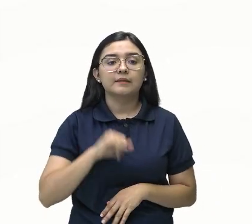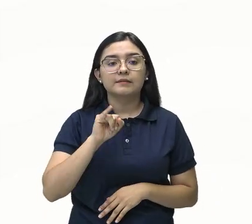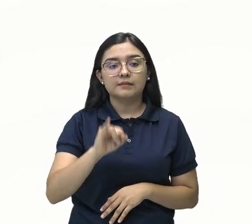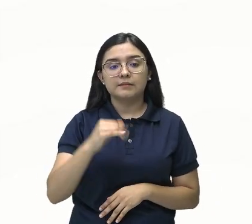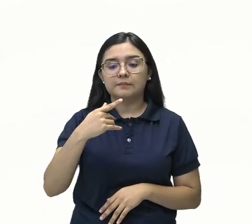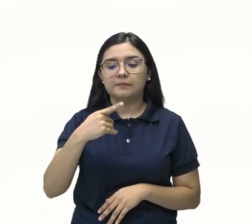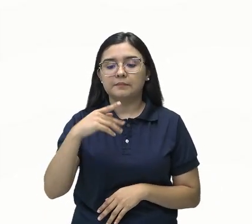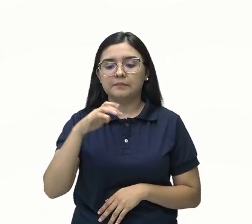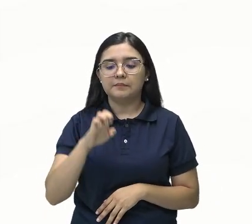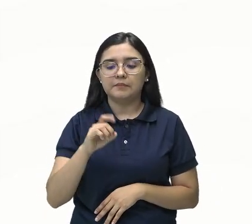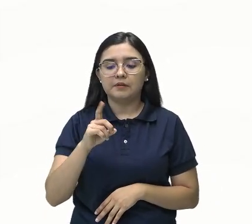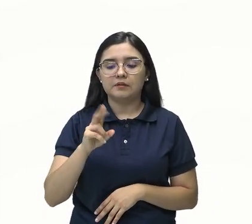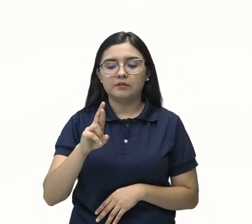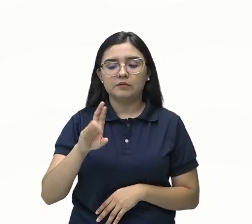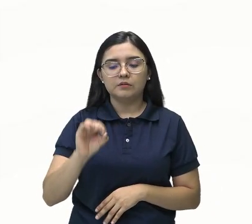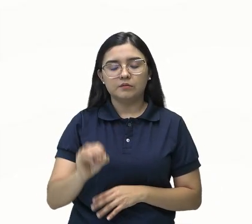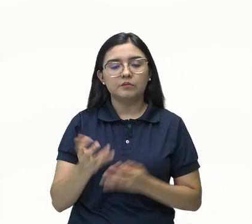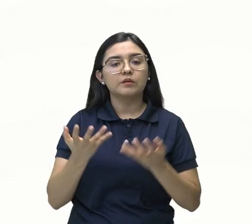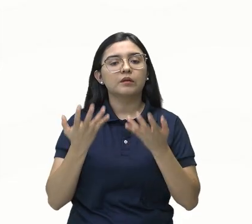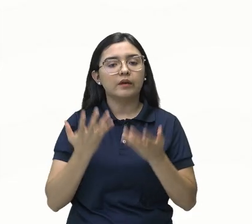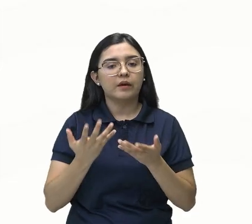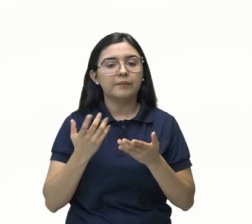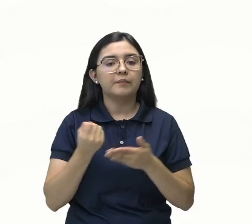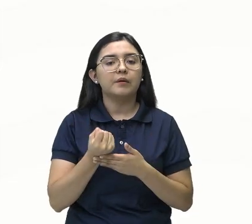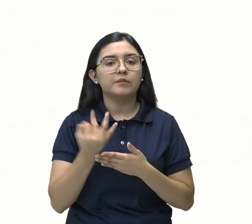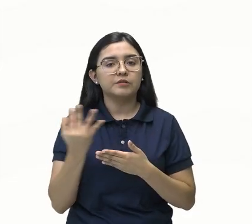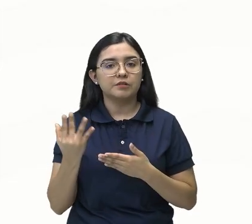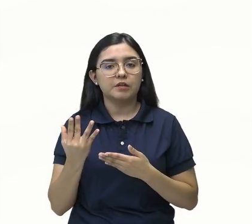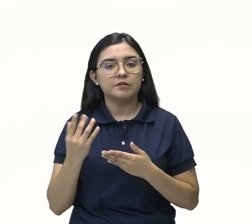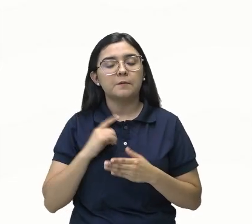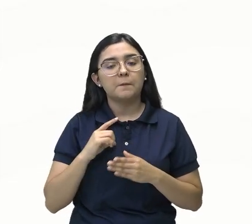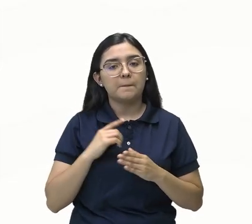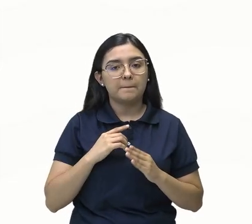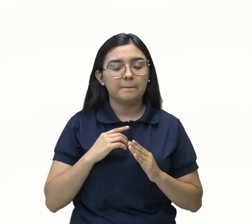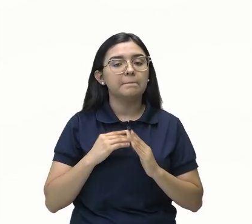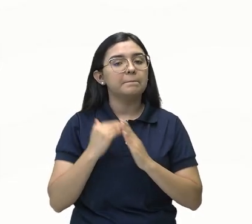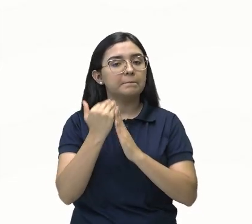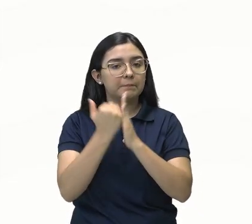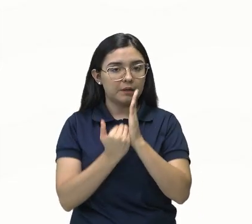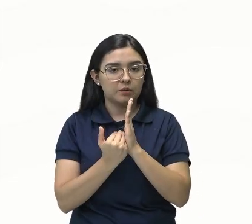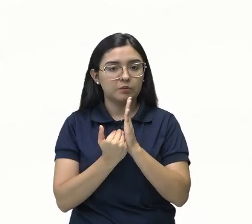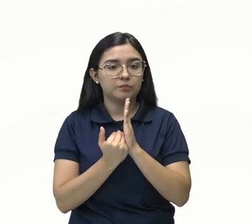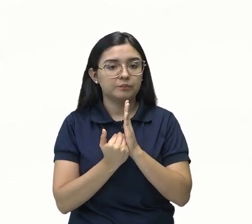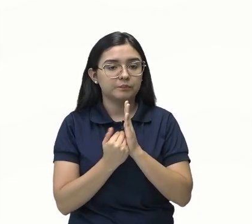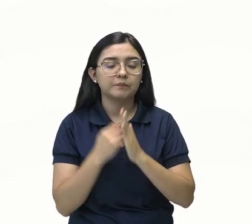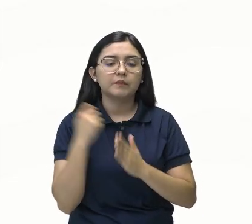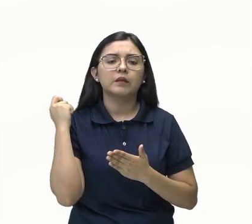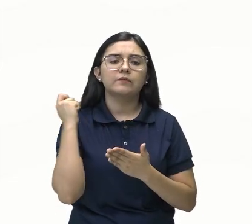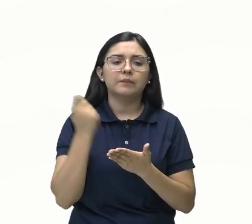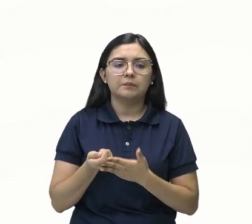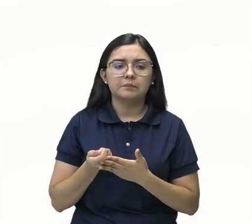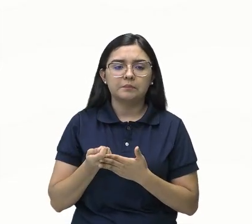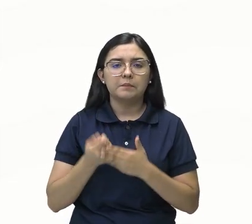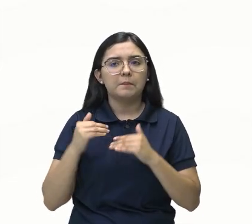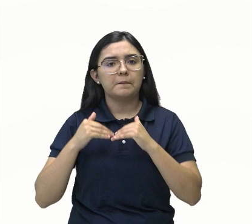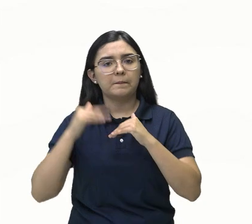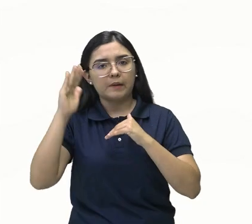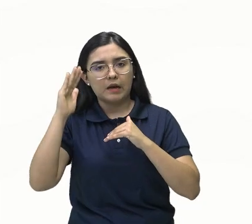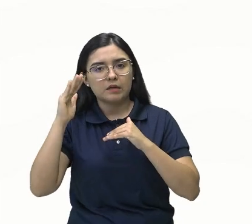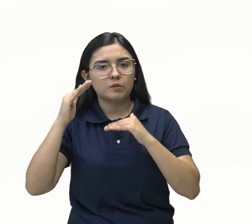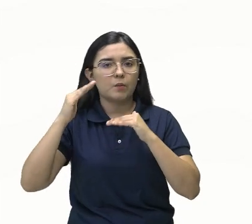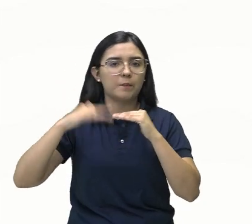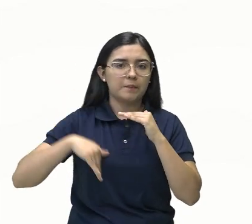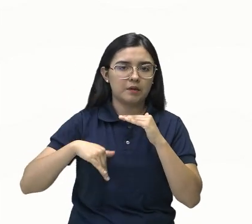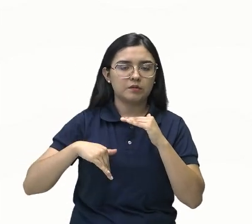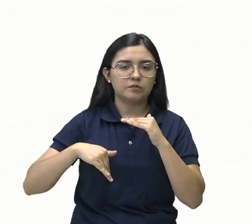Pedro quer uma quantidade menor de laranja, ele vai pagar mais ou